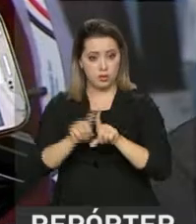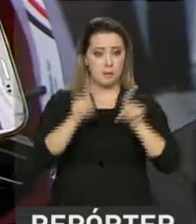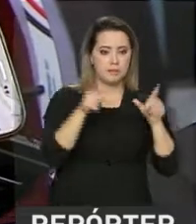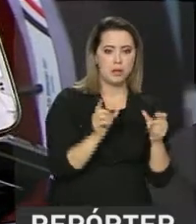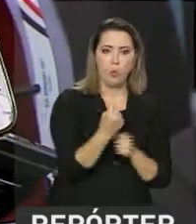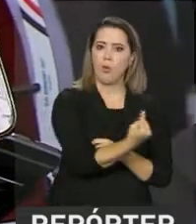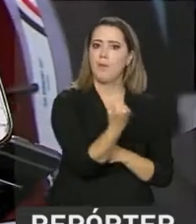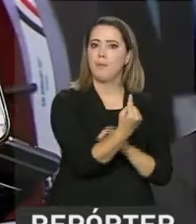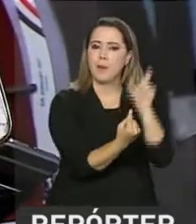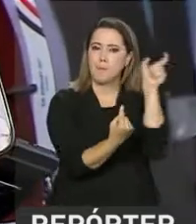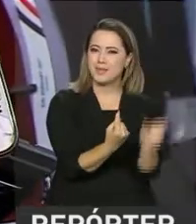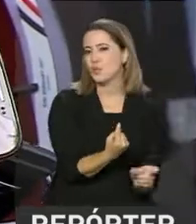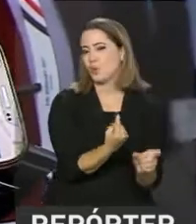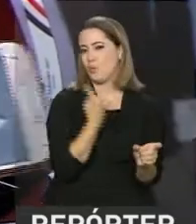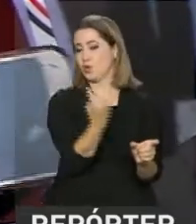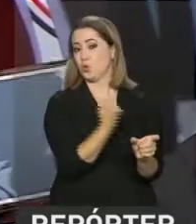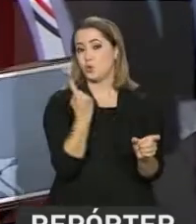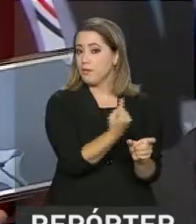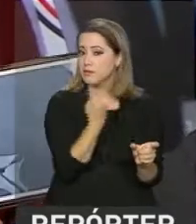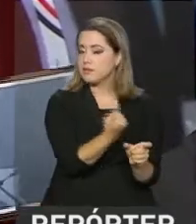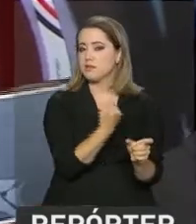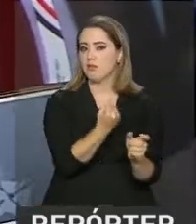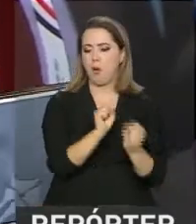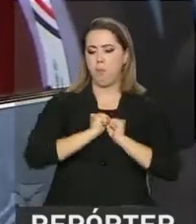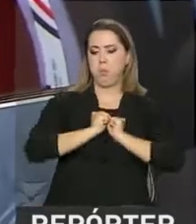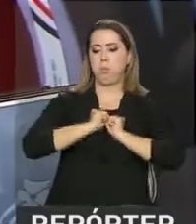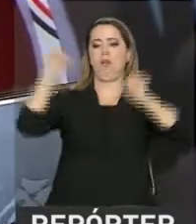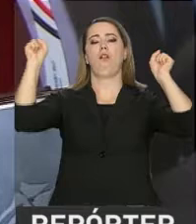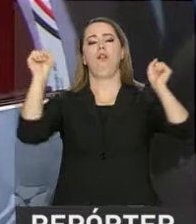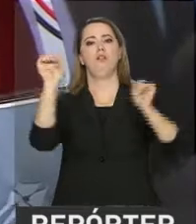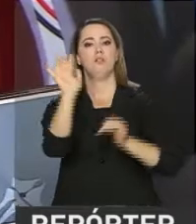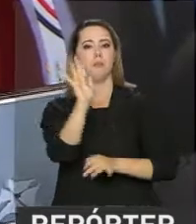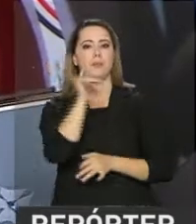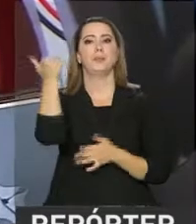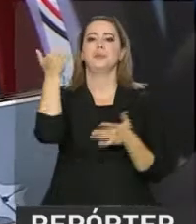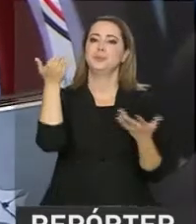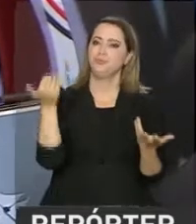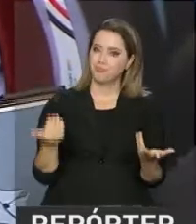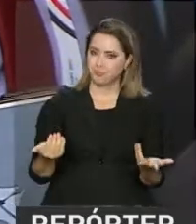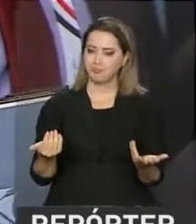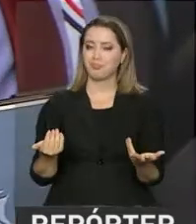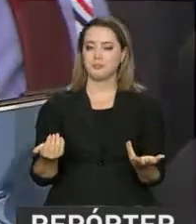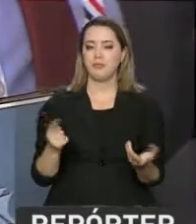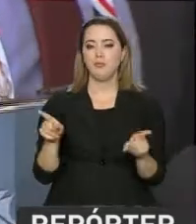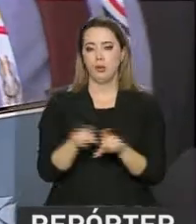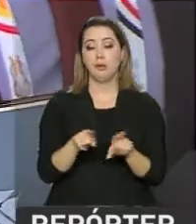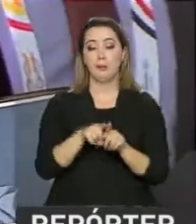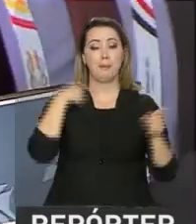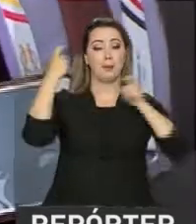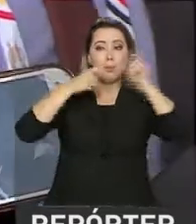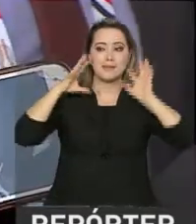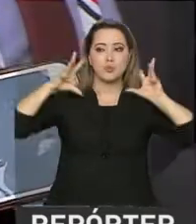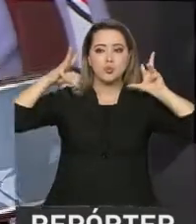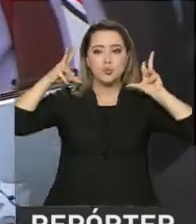que é individual, né? A pessoa pratica uma espécie de gesto heróico, né? Um gesto suicida, que também deve preocupar